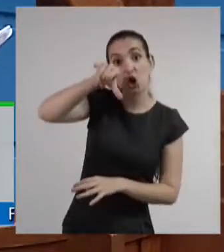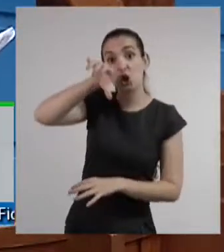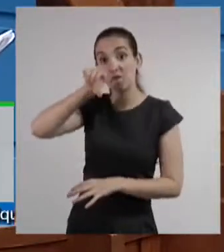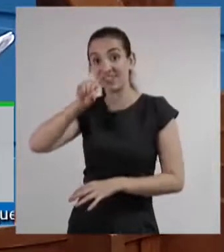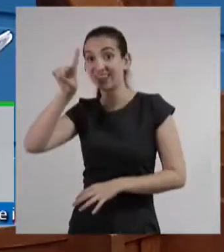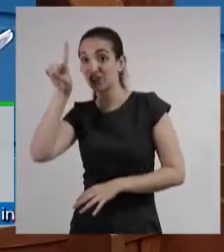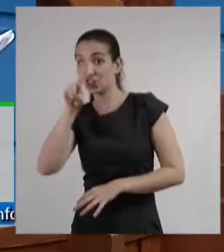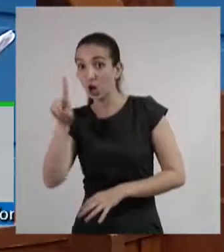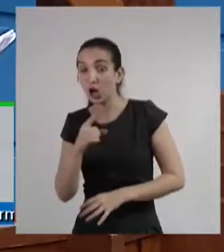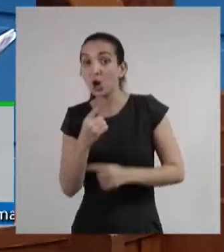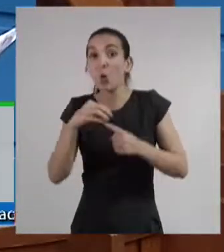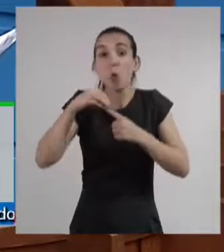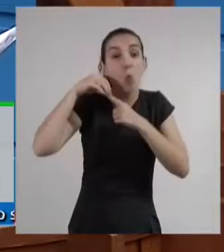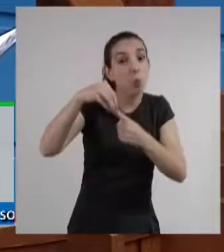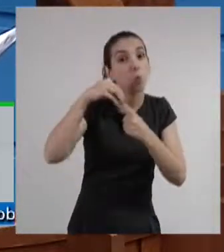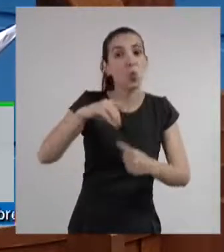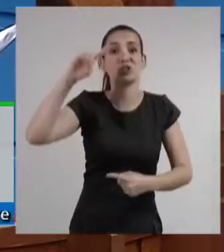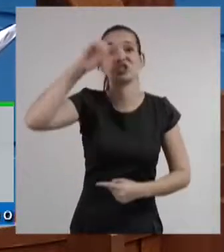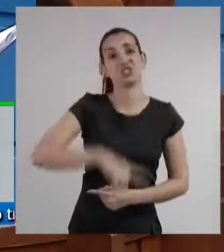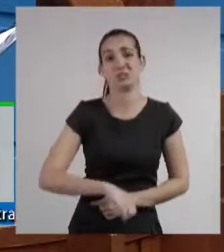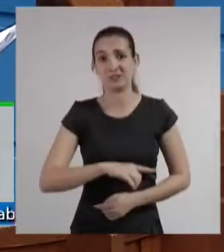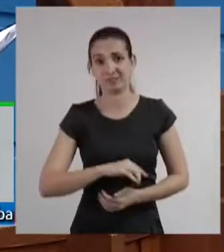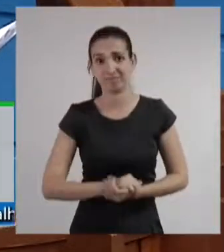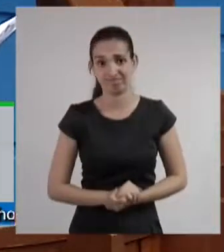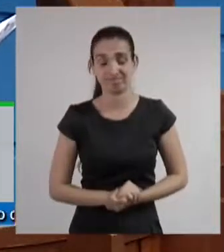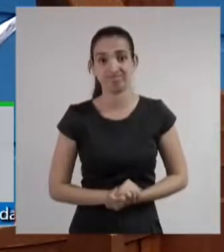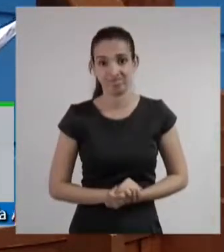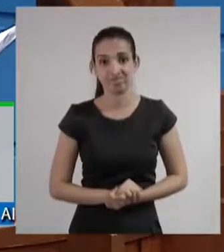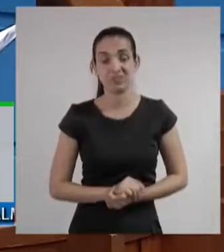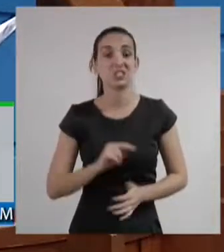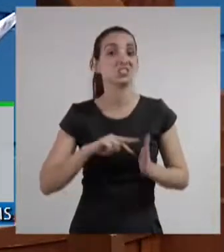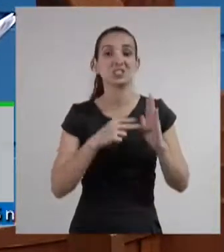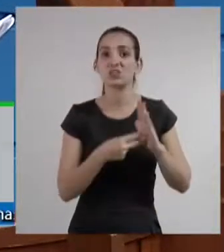$1,90 por dia. Isso significa R$